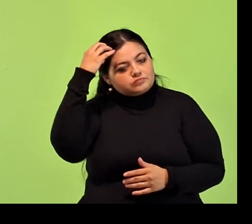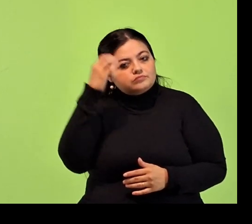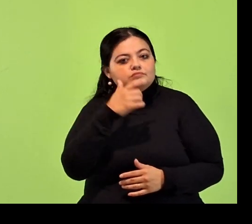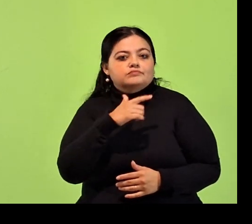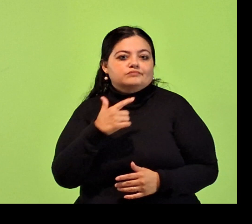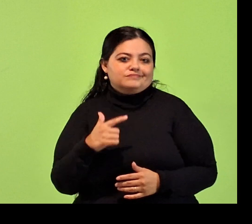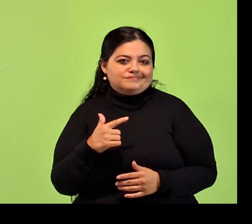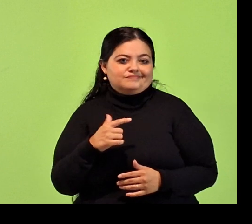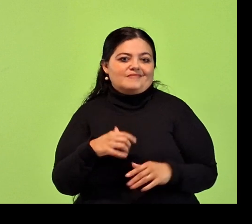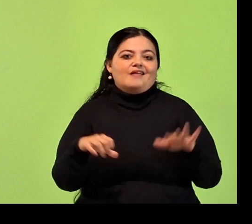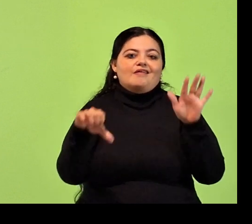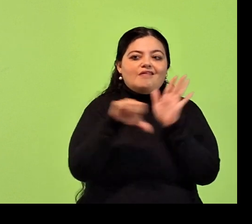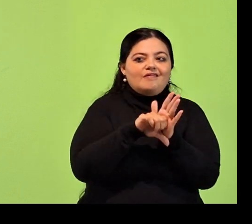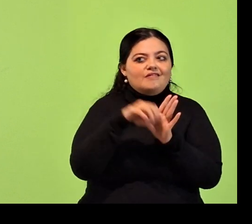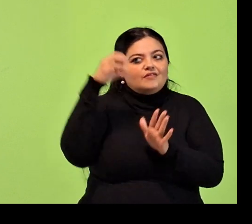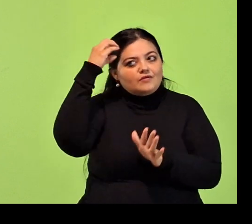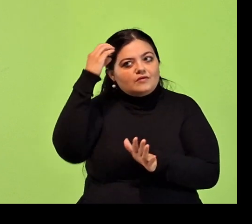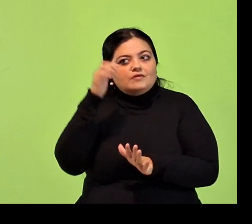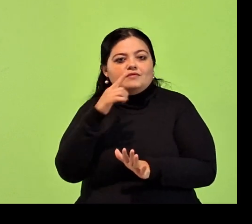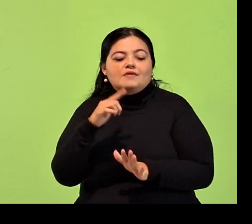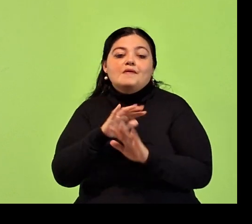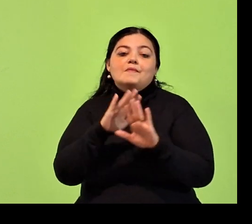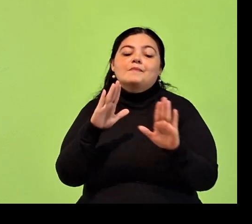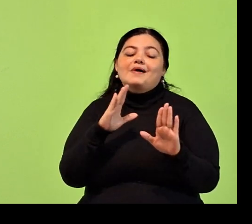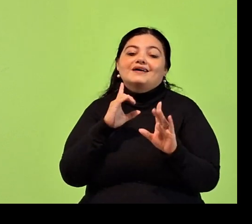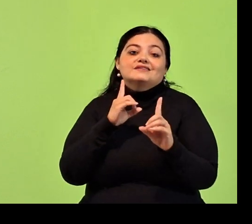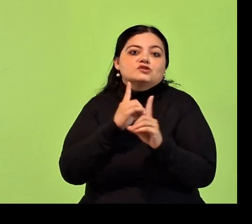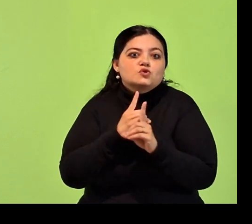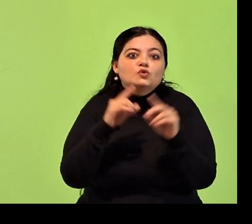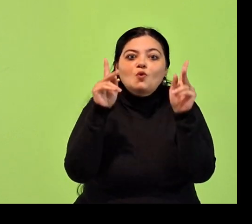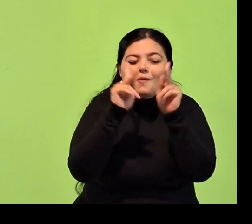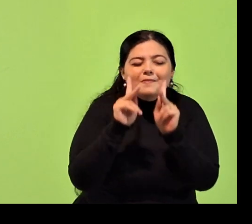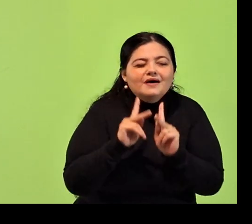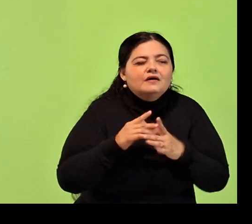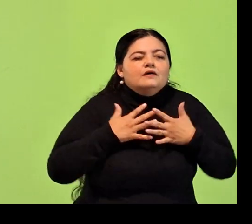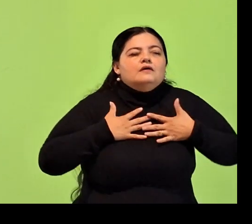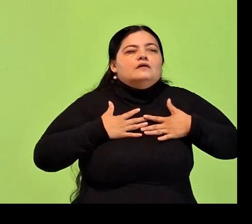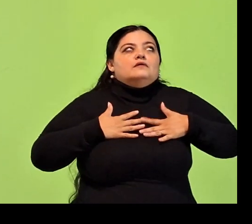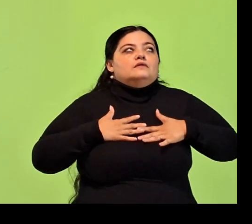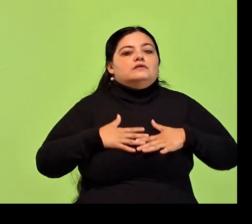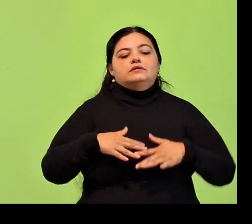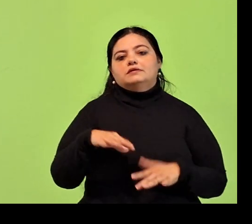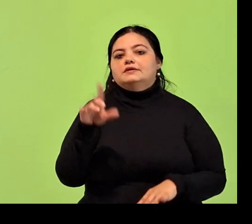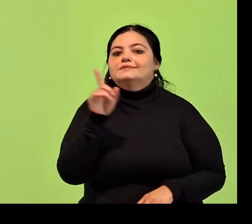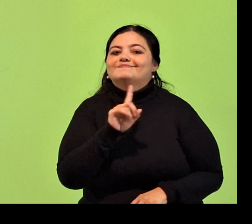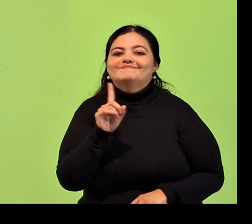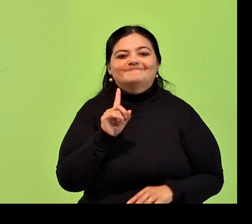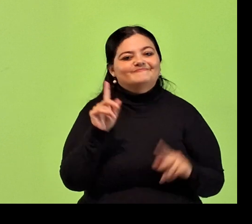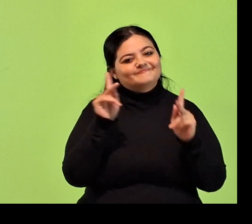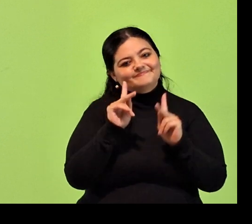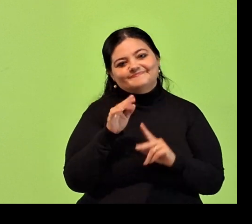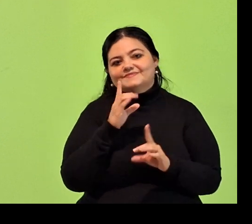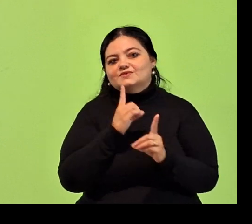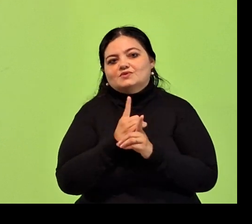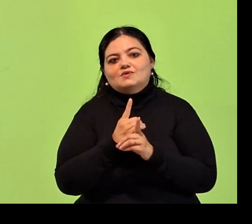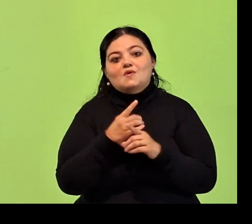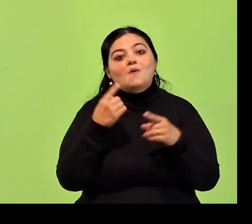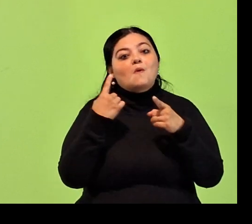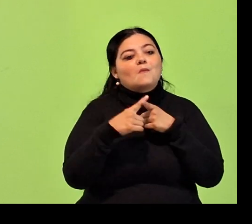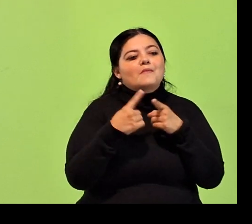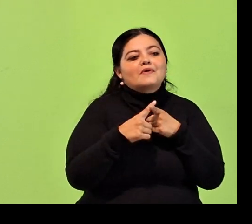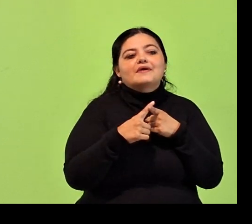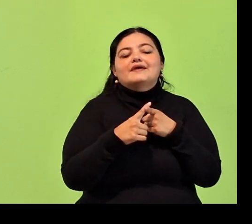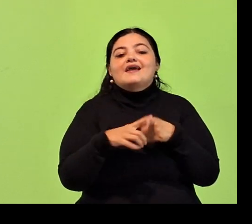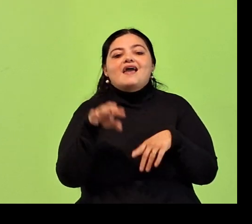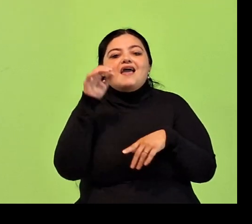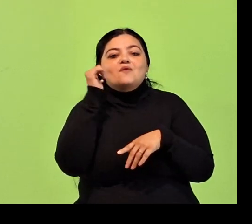outro, mas nunca encontrou paz verdadeira, por ter uma crença diferente, por